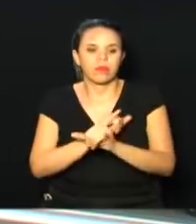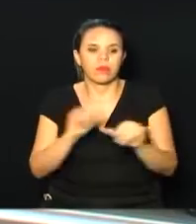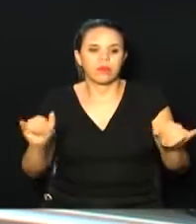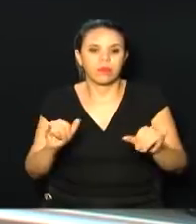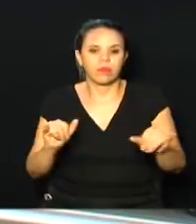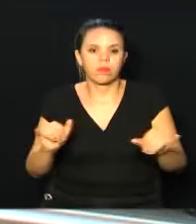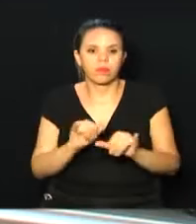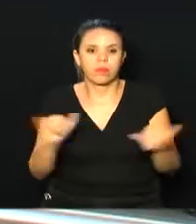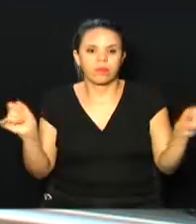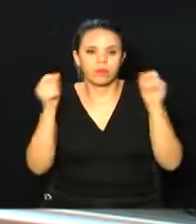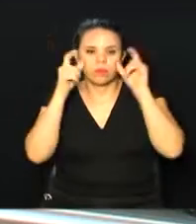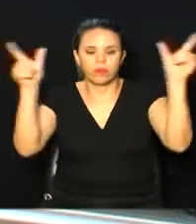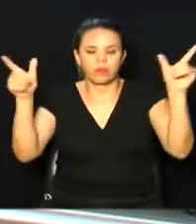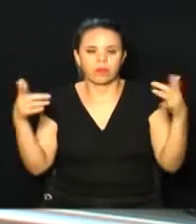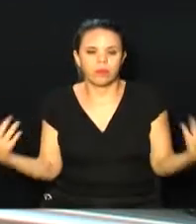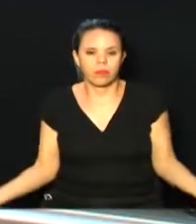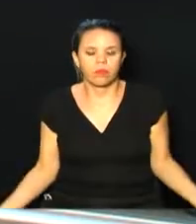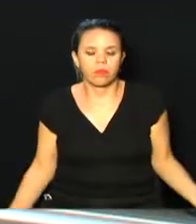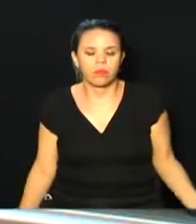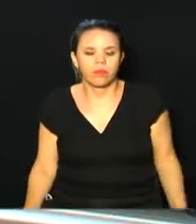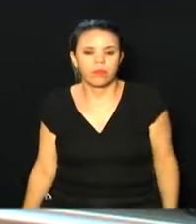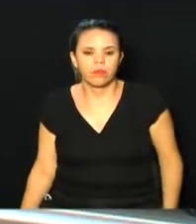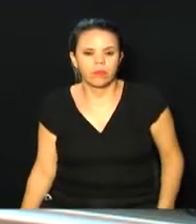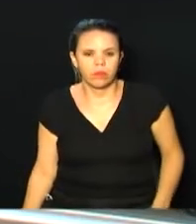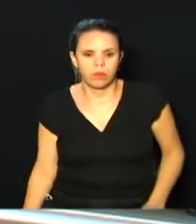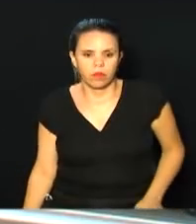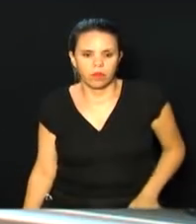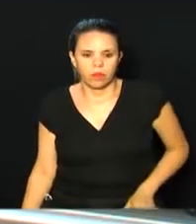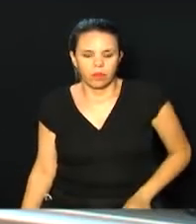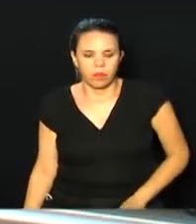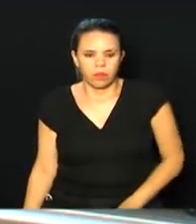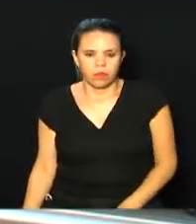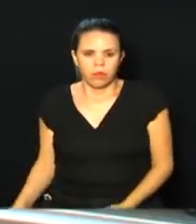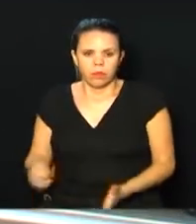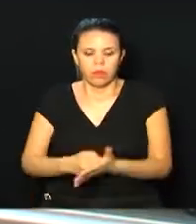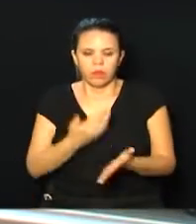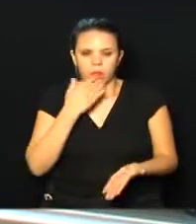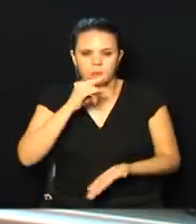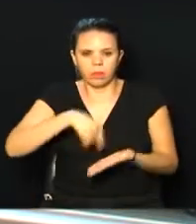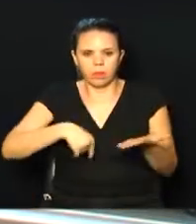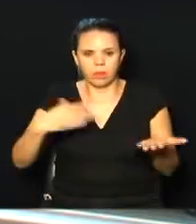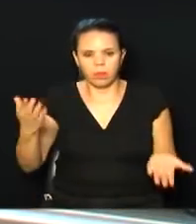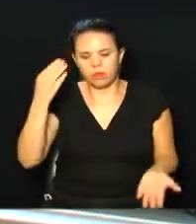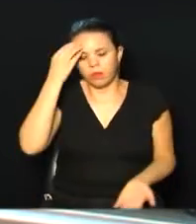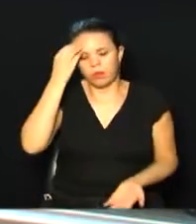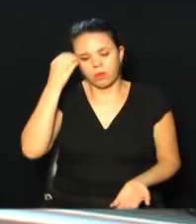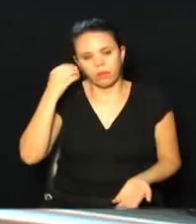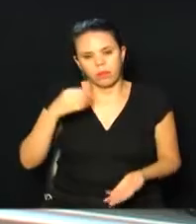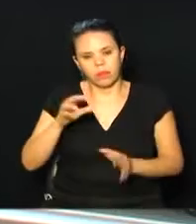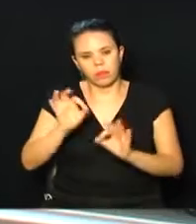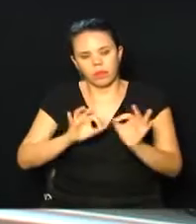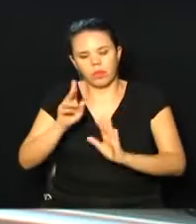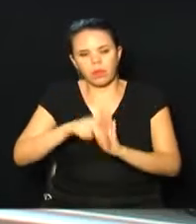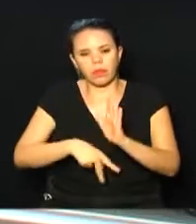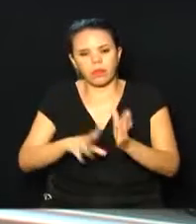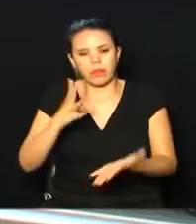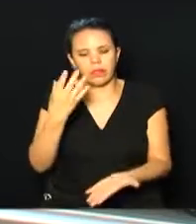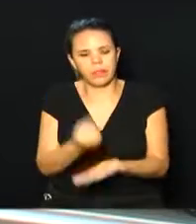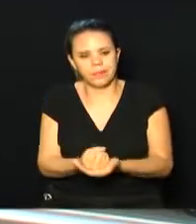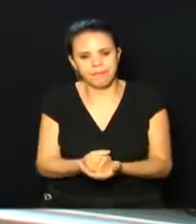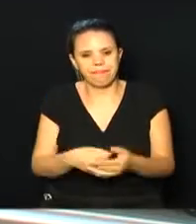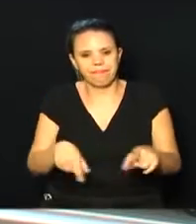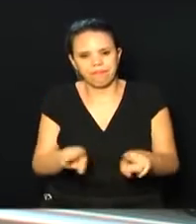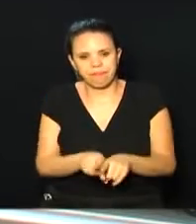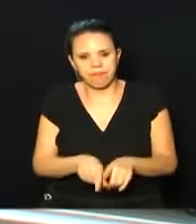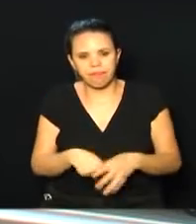sinalização de alerta, né? Então, até a gente encaminhou indicação nesse sentido e esse plano contempla também